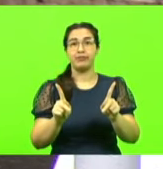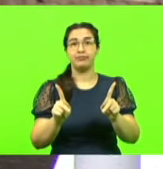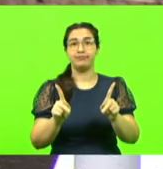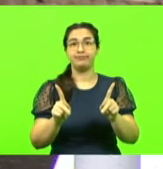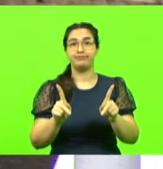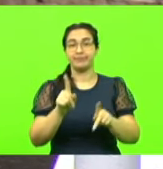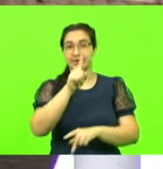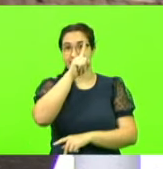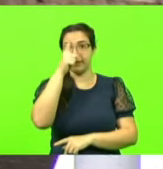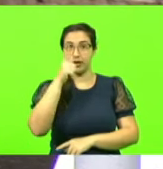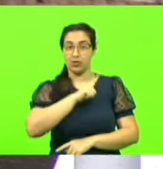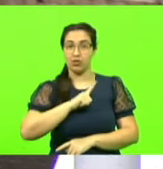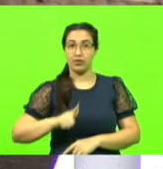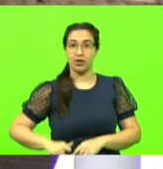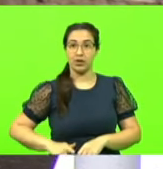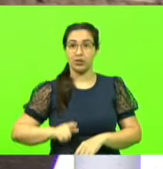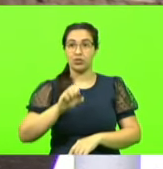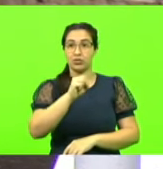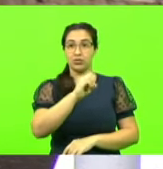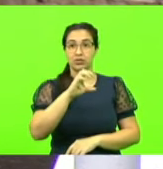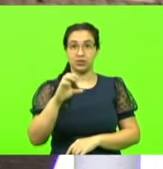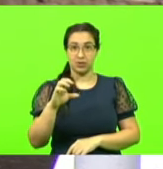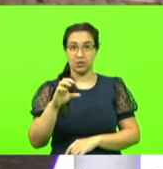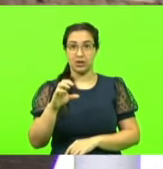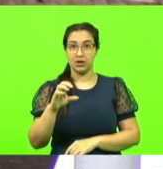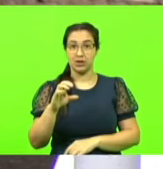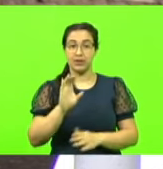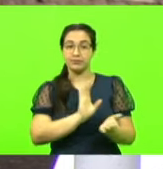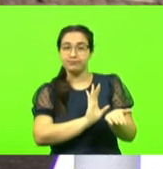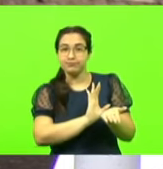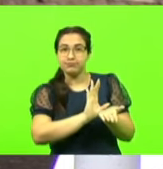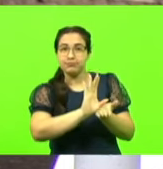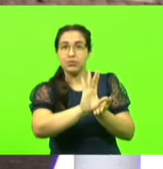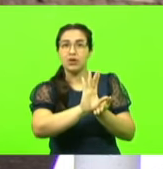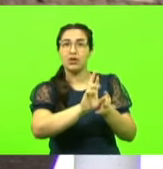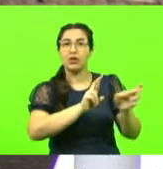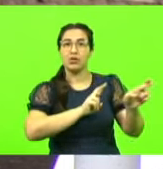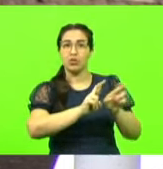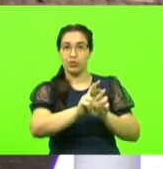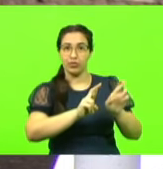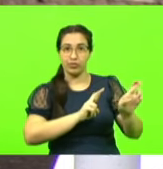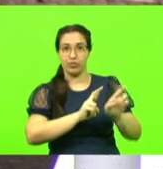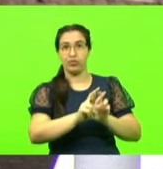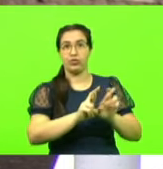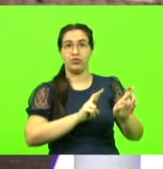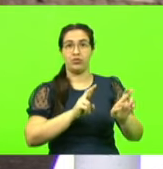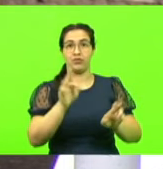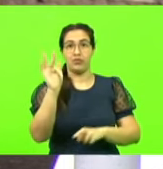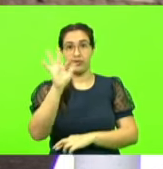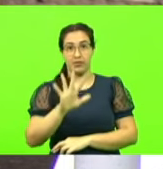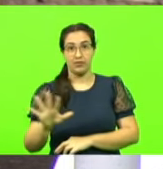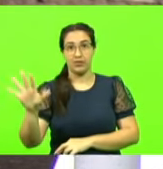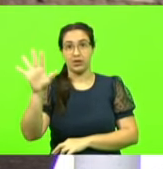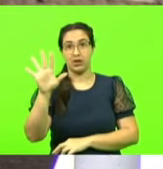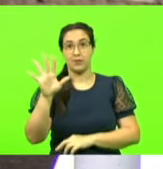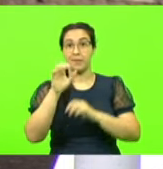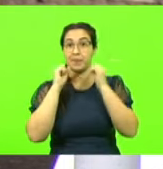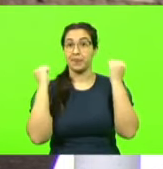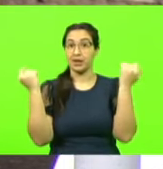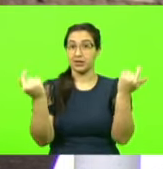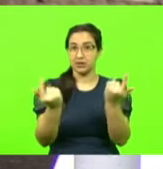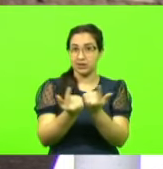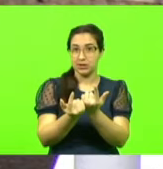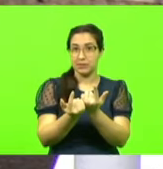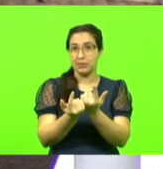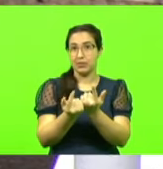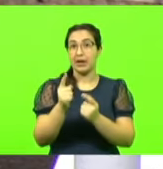Santa Catarina de colocar recursos nas rodovias federais, onde a Assembleia, de início, era só